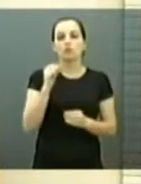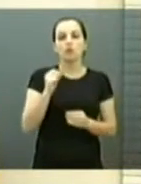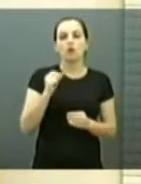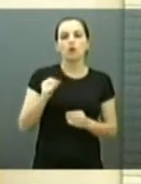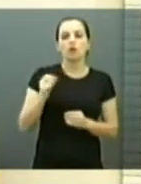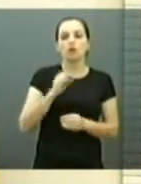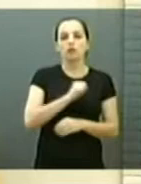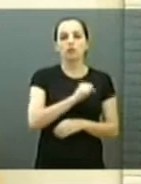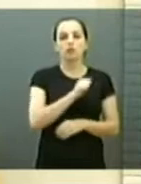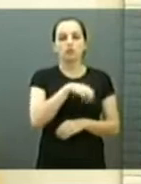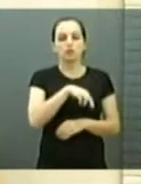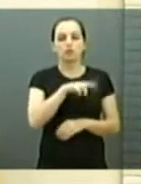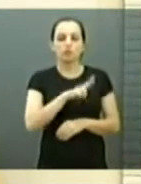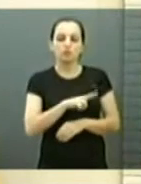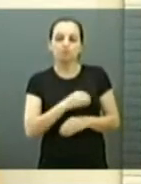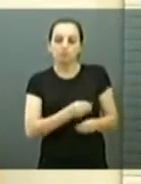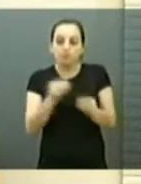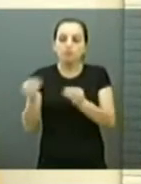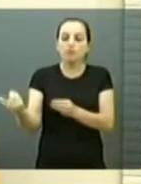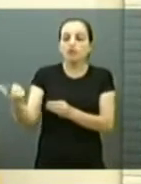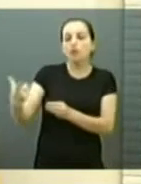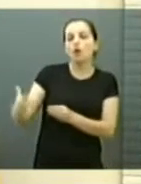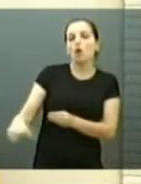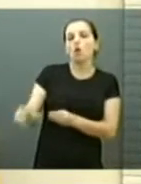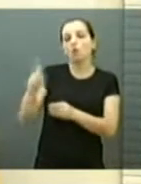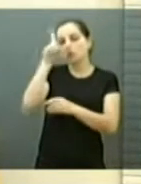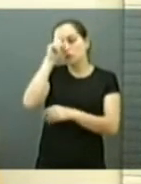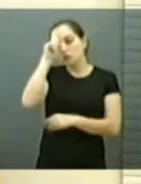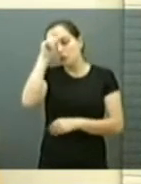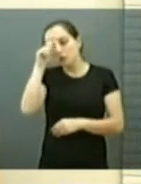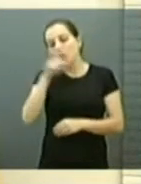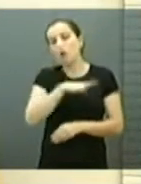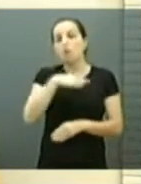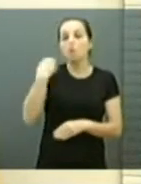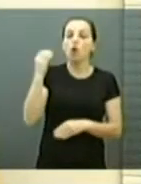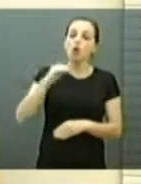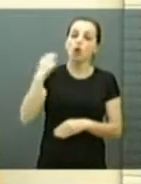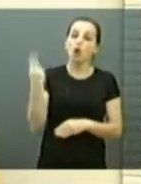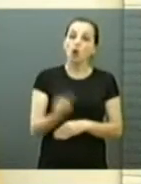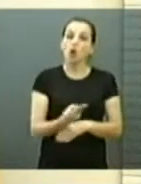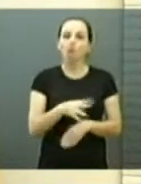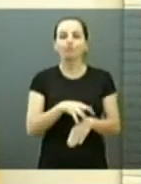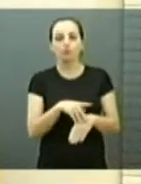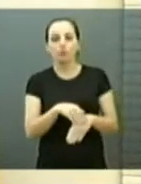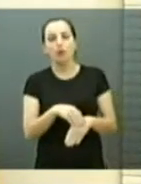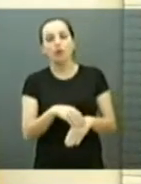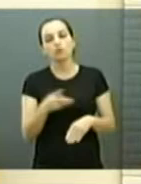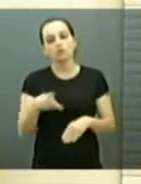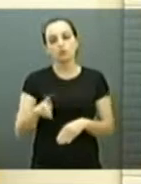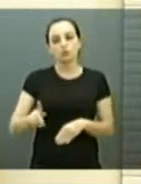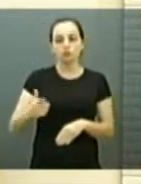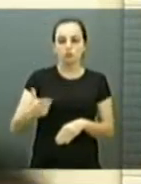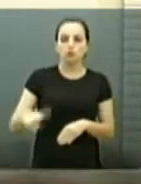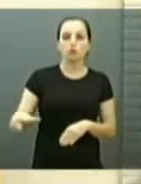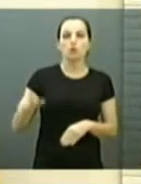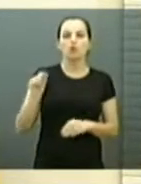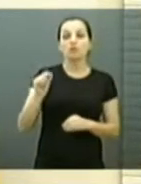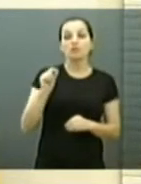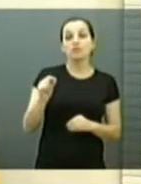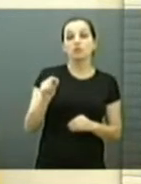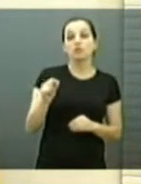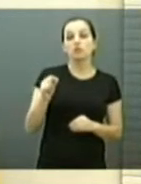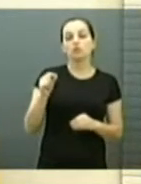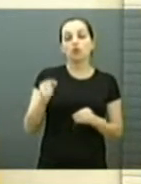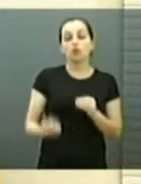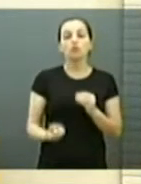para a Unimed, entuba, vai para a UTI, e ou morre ou fica com sequela. Se essas atitudes fossem tomadas imediatamente,